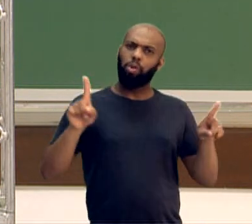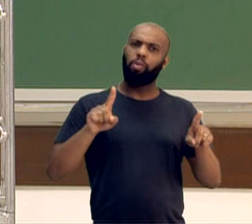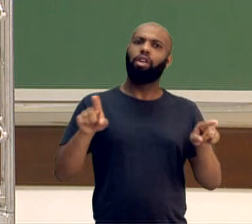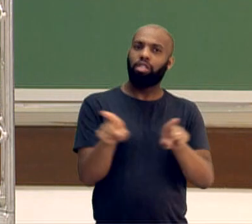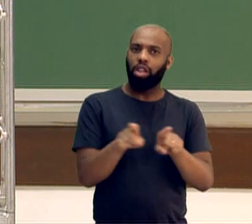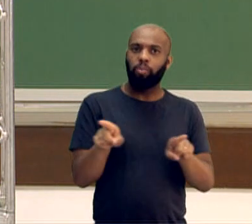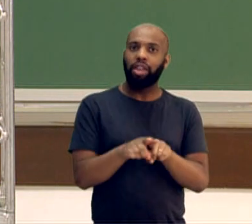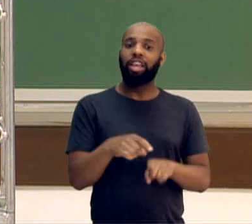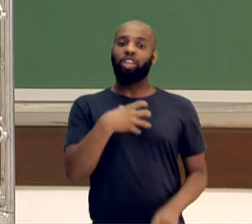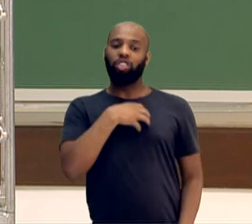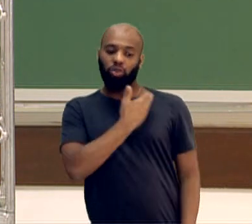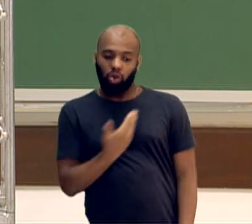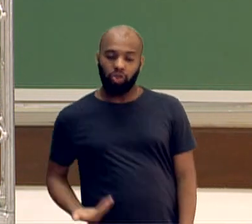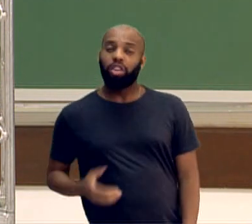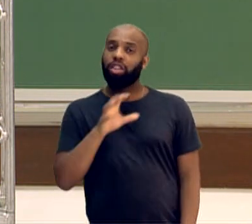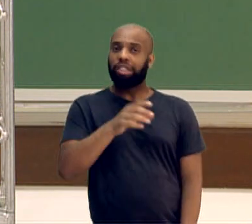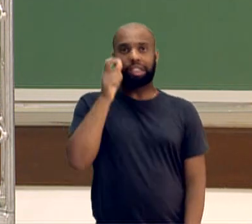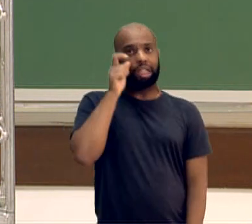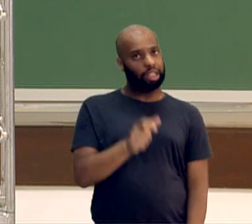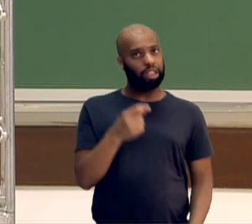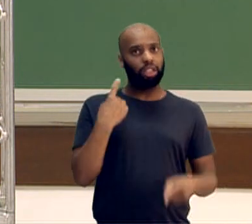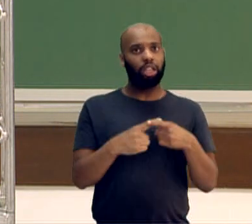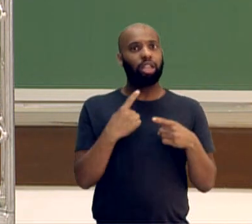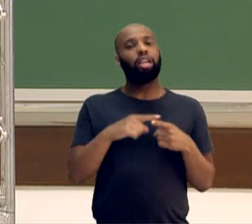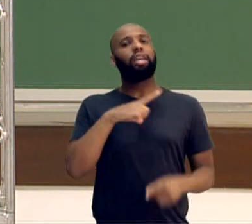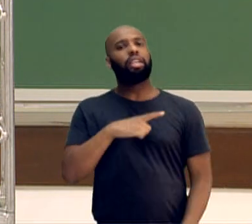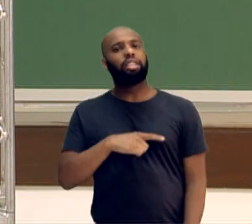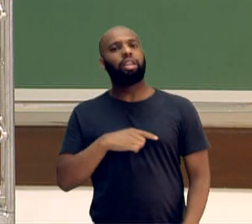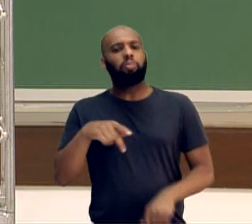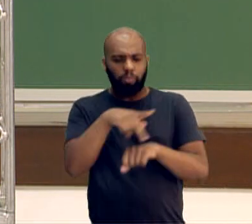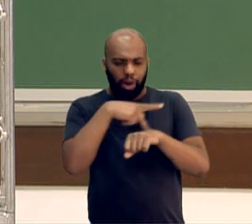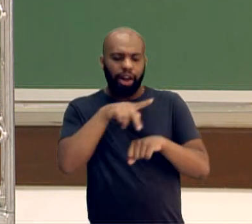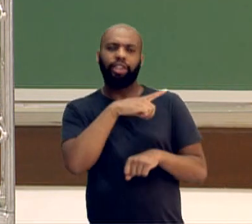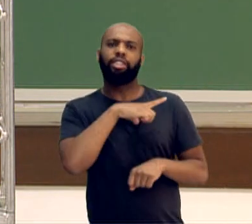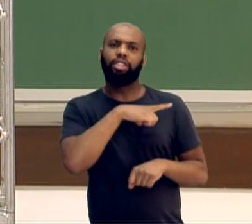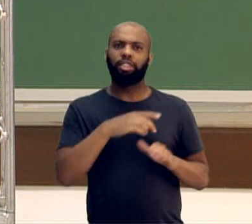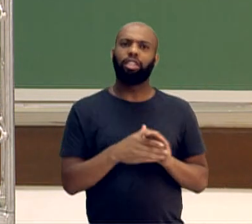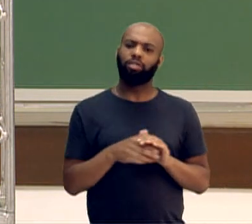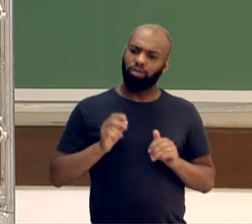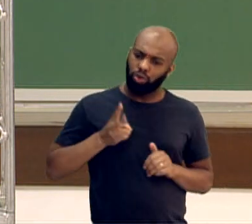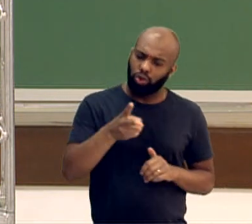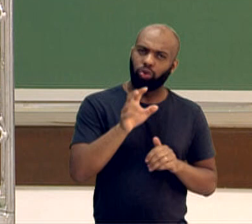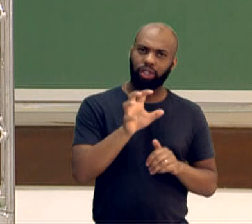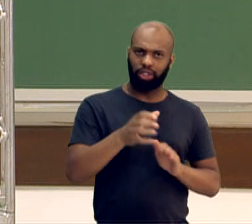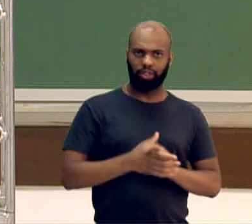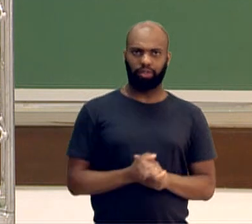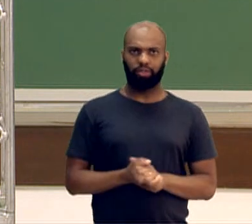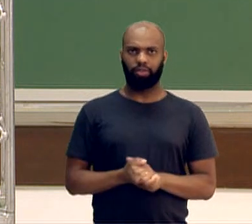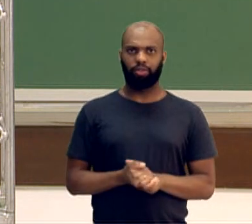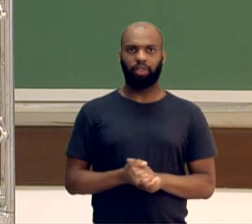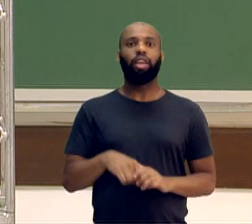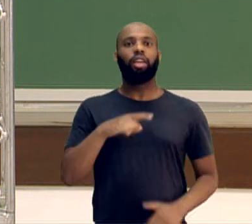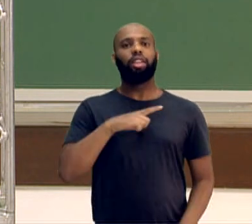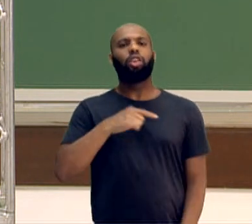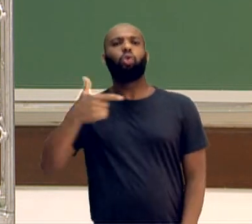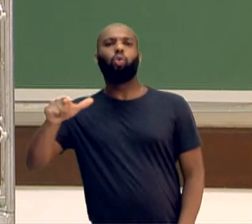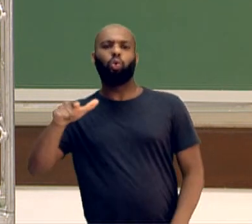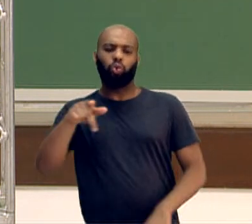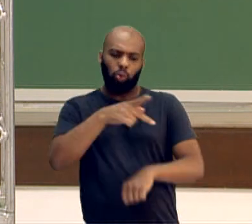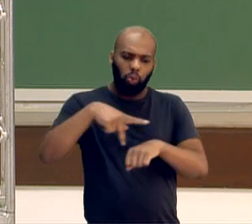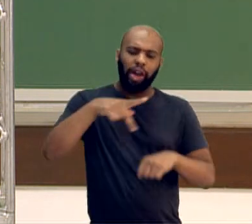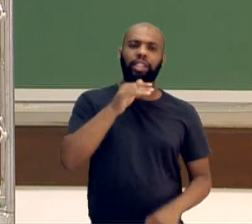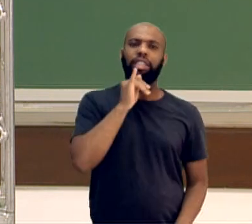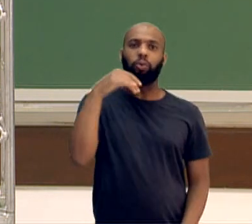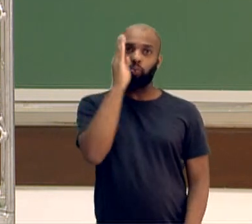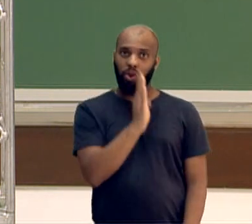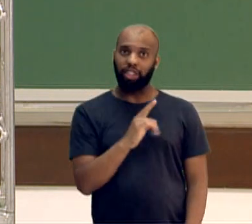que é interessante porque, em muitos países que adotaram ele, né, permanecem com ele. Outros países, né, como o próprio Brasil, já